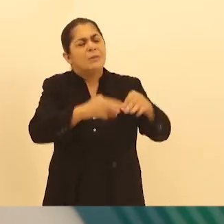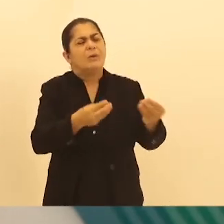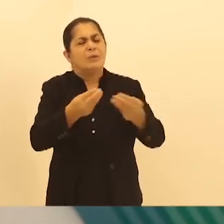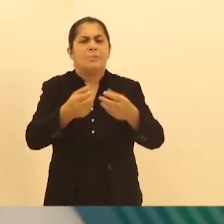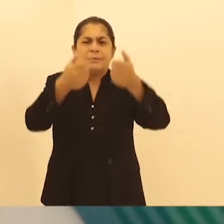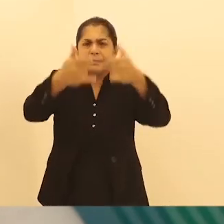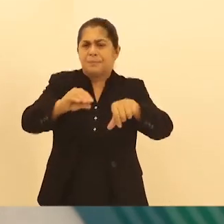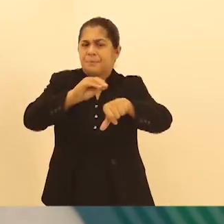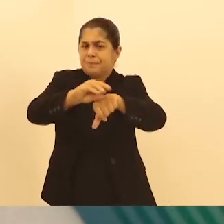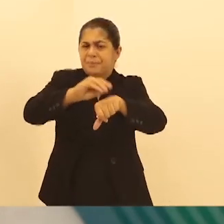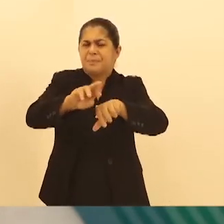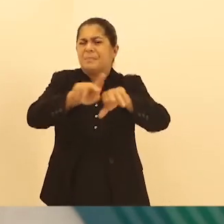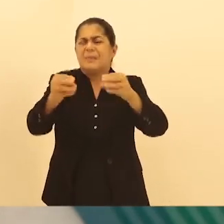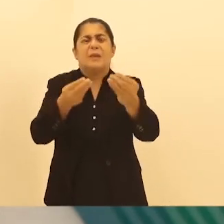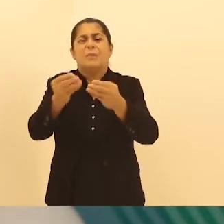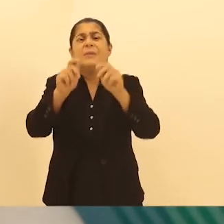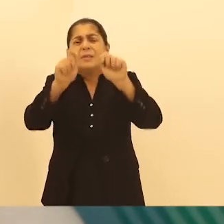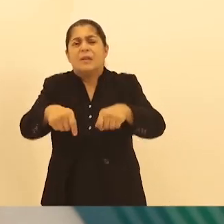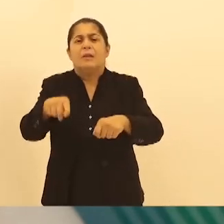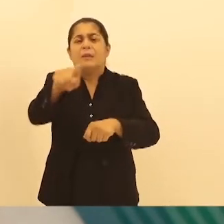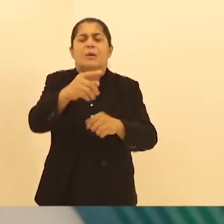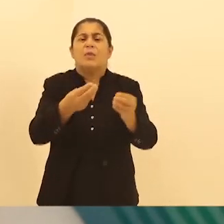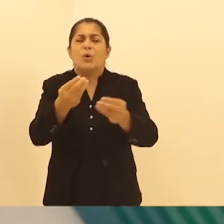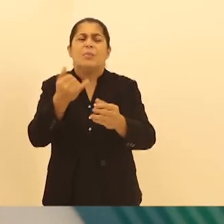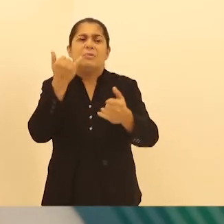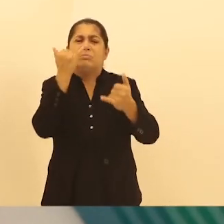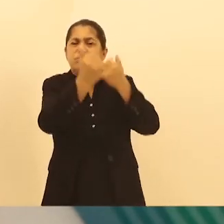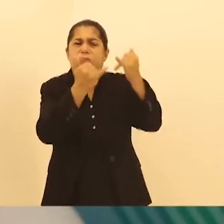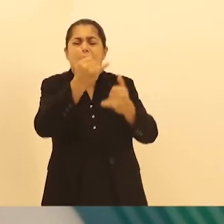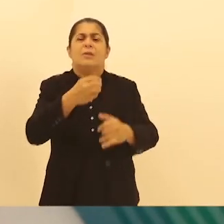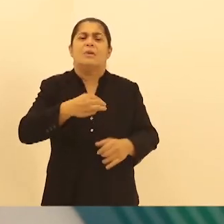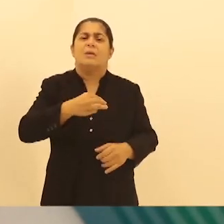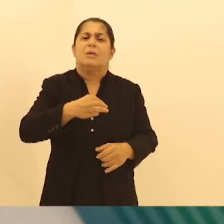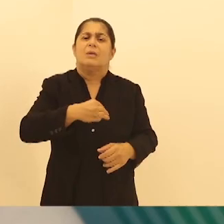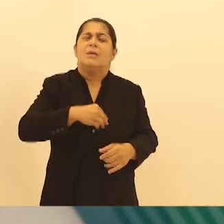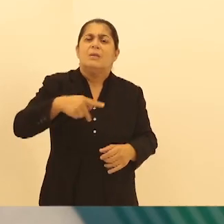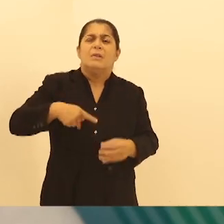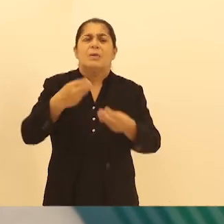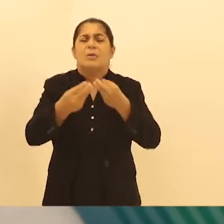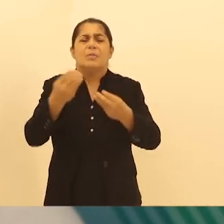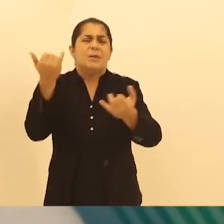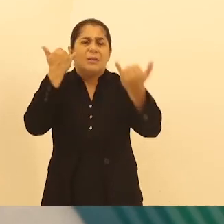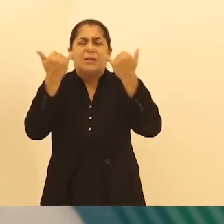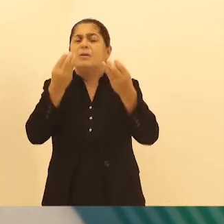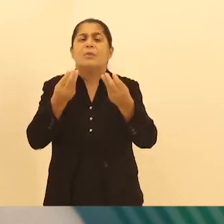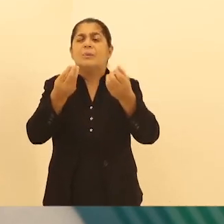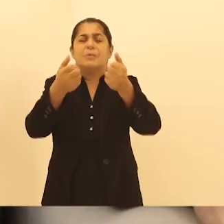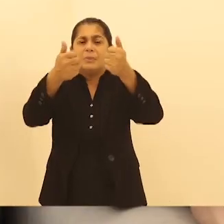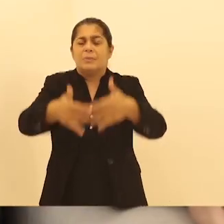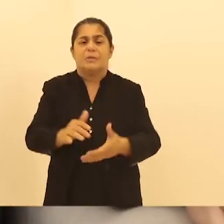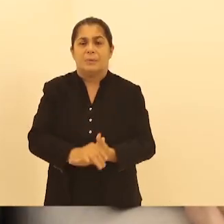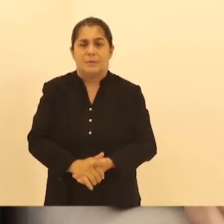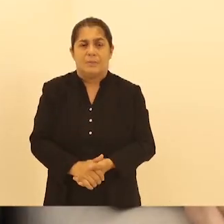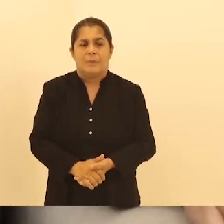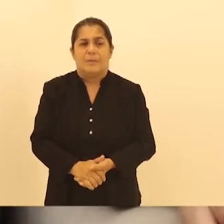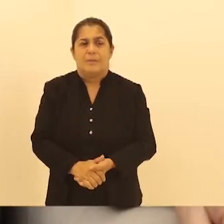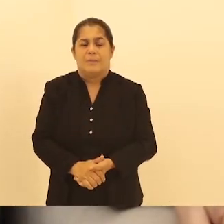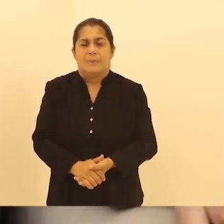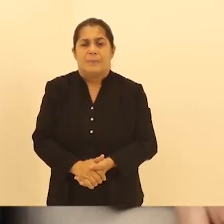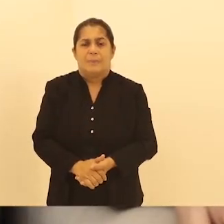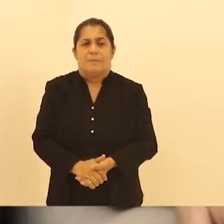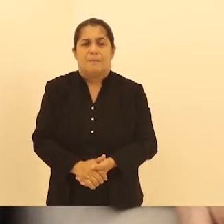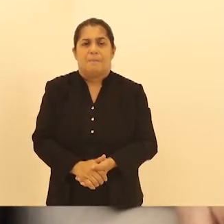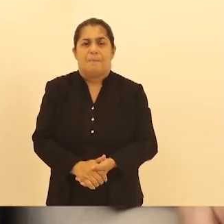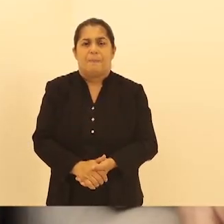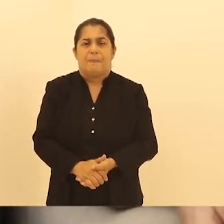ao cidadão em que situações ela pode procurar a ouvidoria do ministério público estadual e como ele pode fazer isso os cidadãos eles